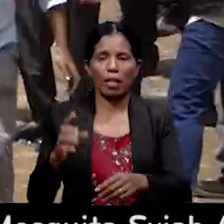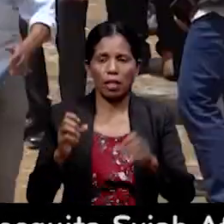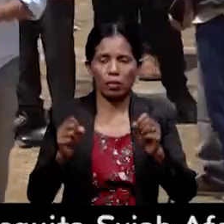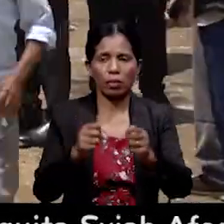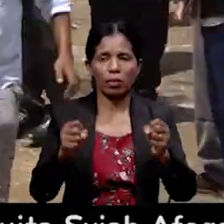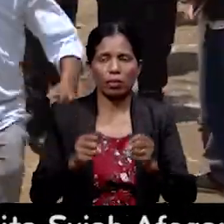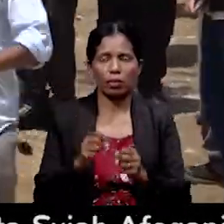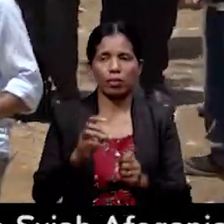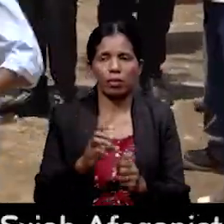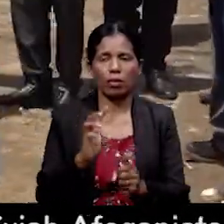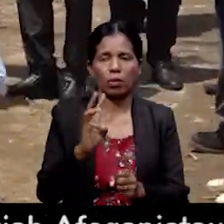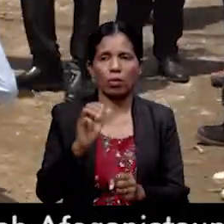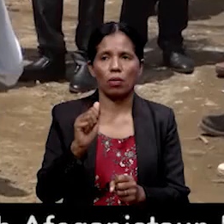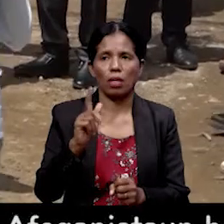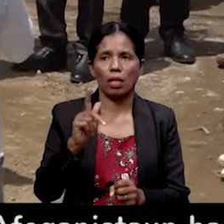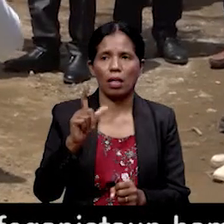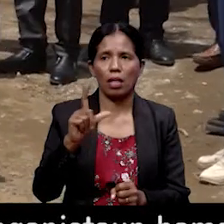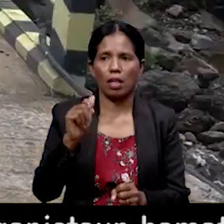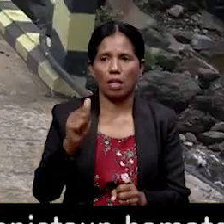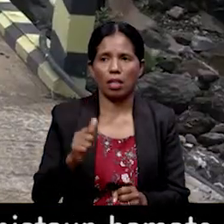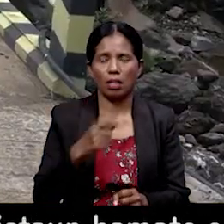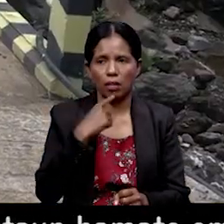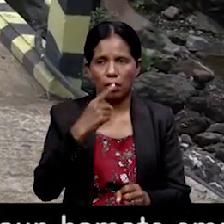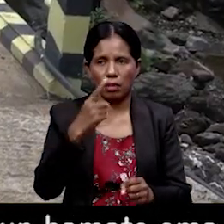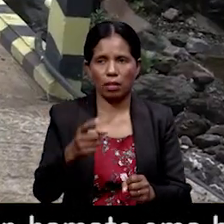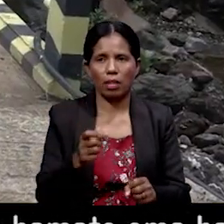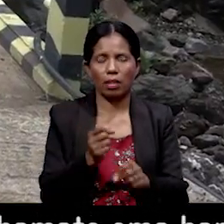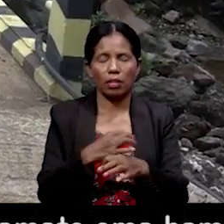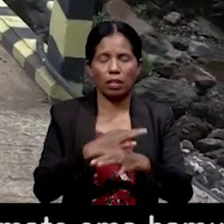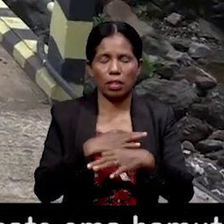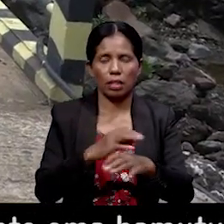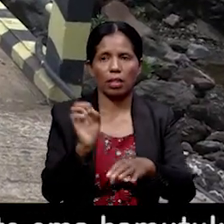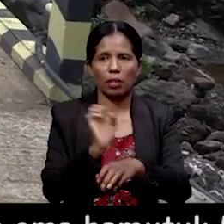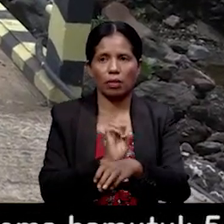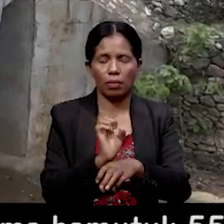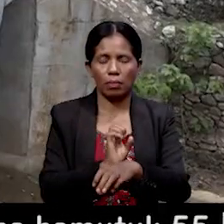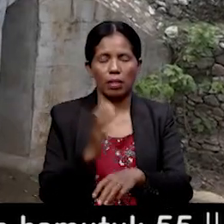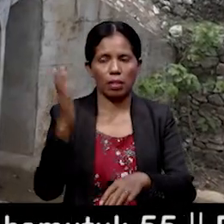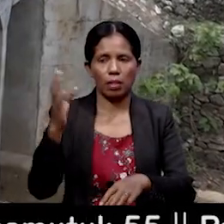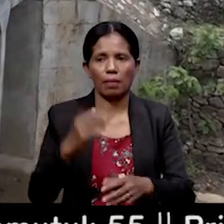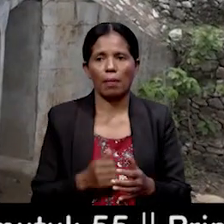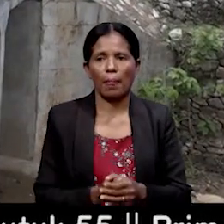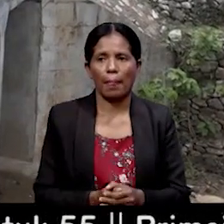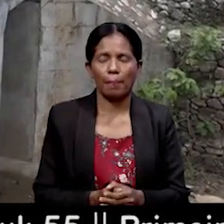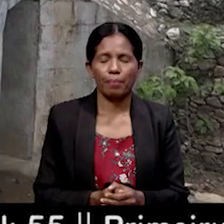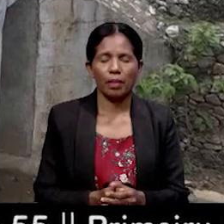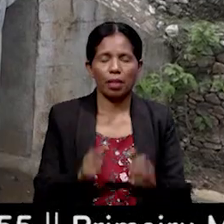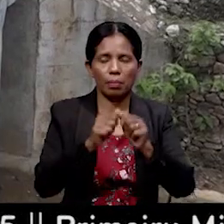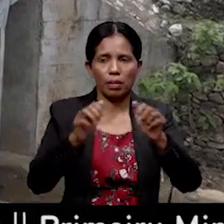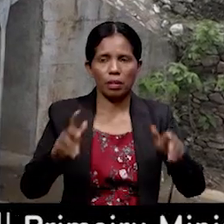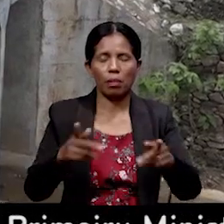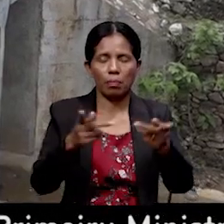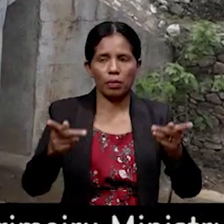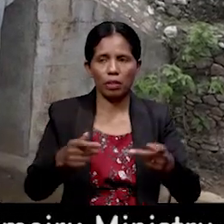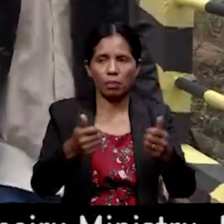Fawasi Wakala, Alawaleten, no Alawakraik, onde a economia umalaran. E no discurso, o administrador posto